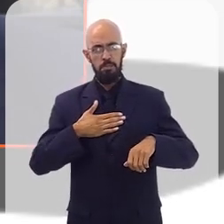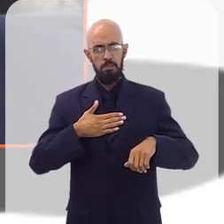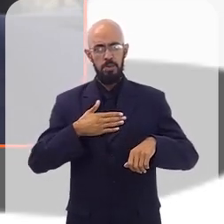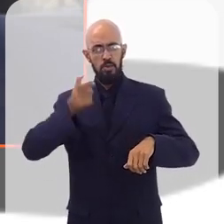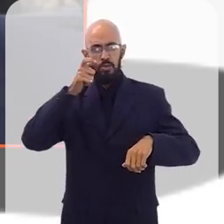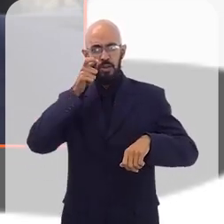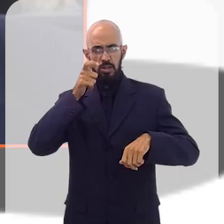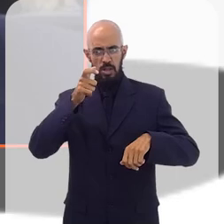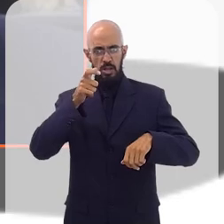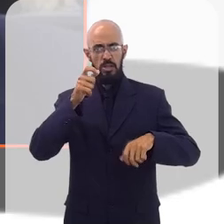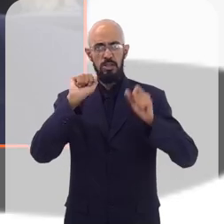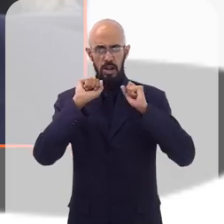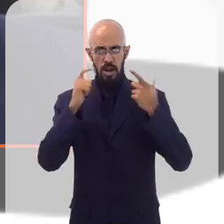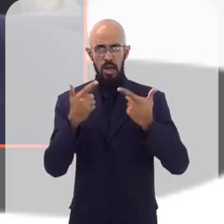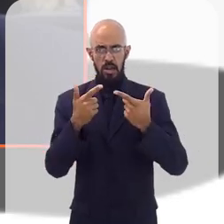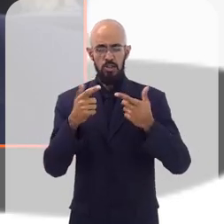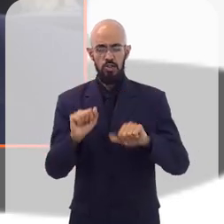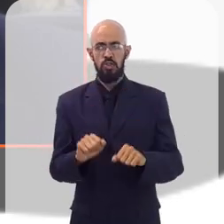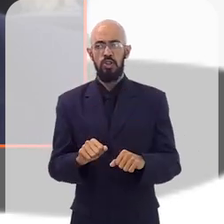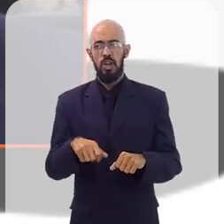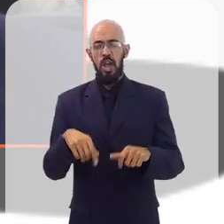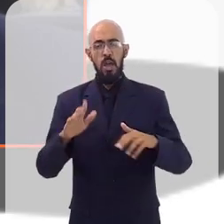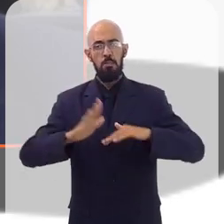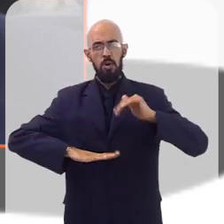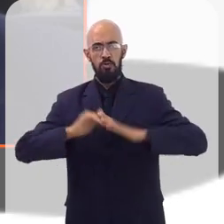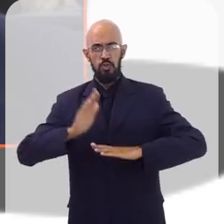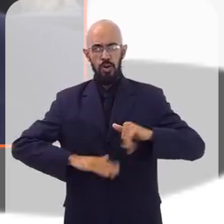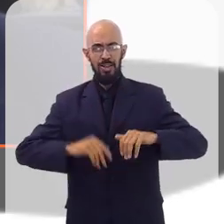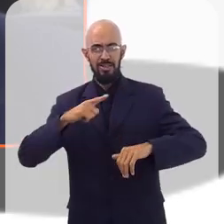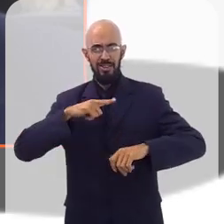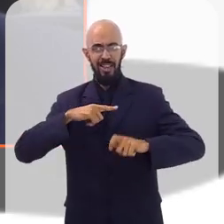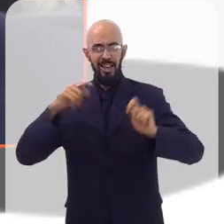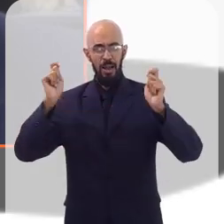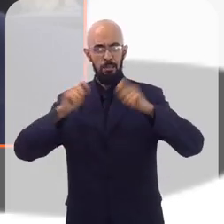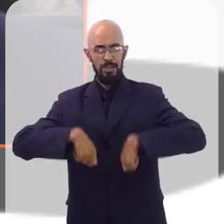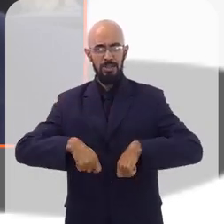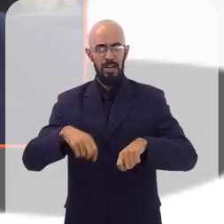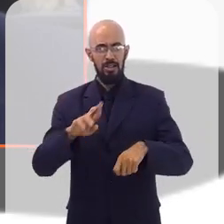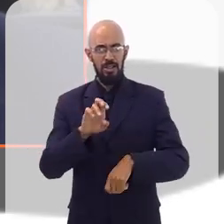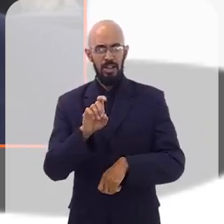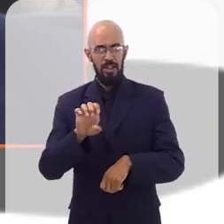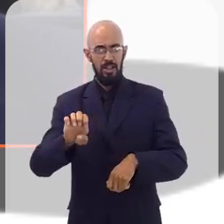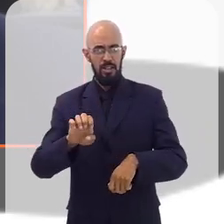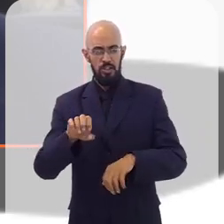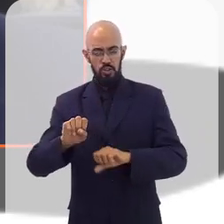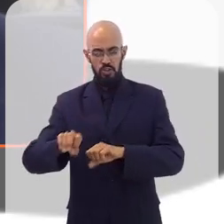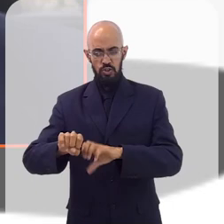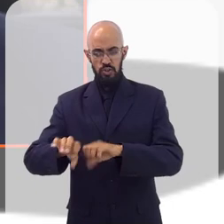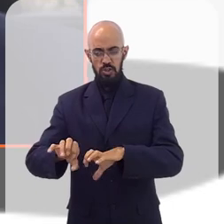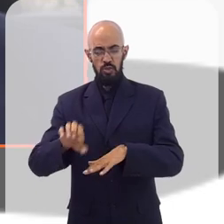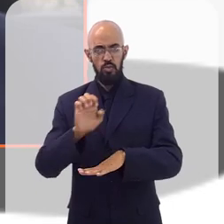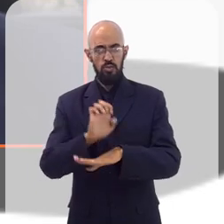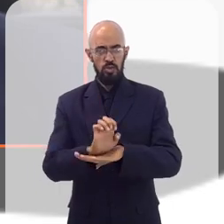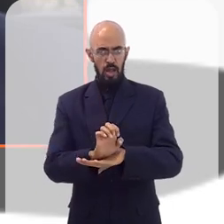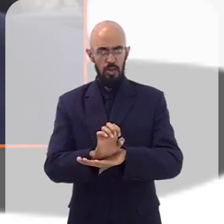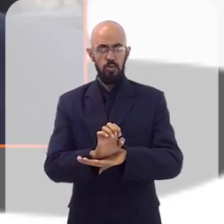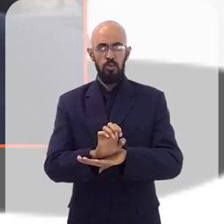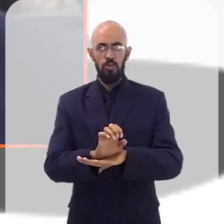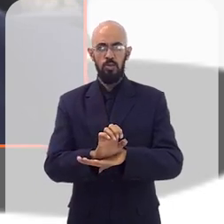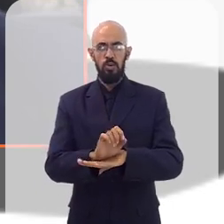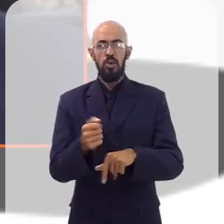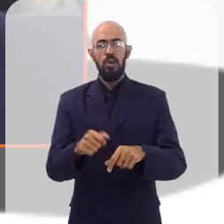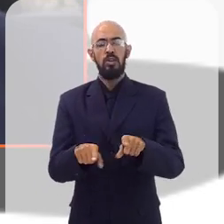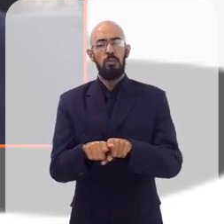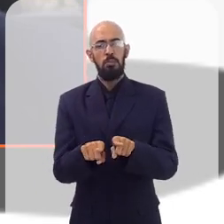e muito grande até mesmo na questão de geração de emprego que é uma das pautas que eu tenho na Assembleia Legislativa ou seja nós vamos